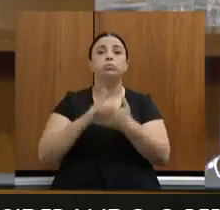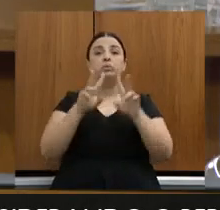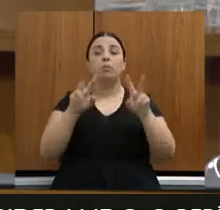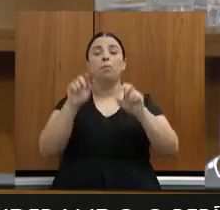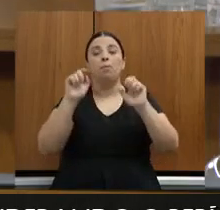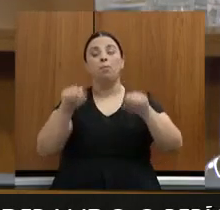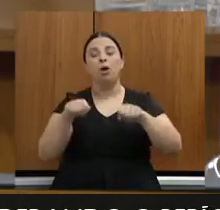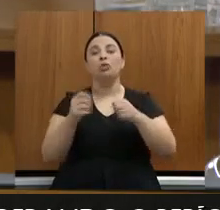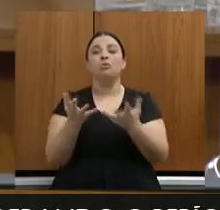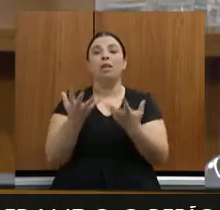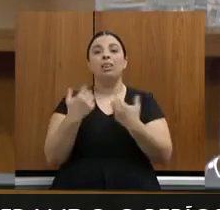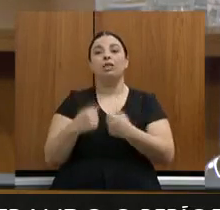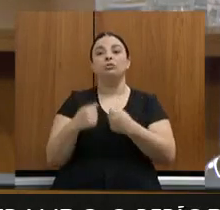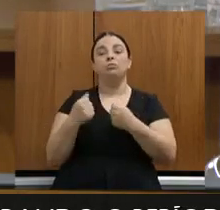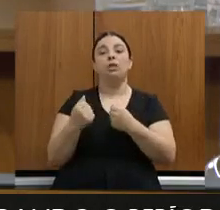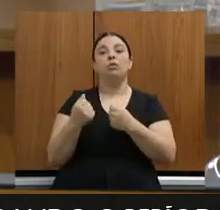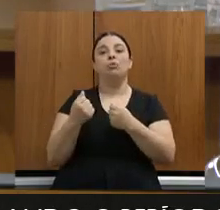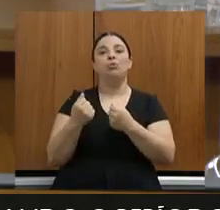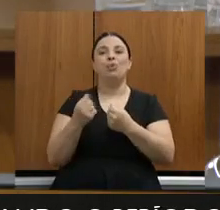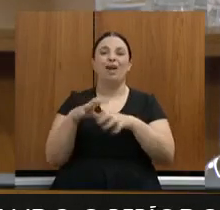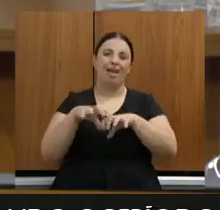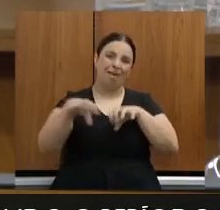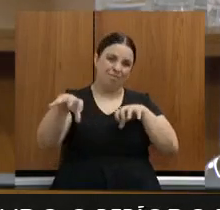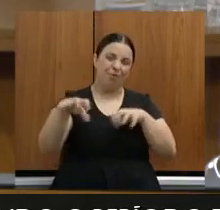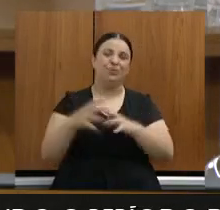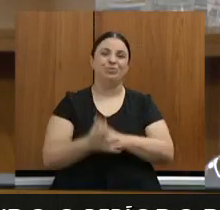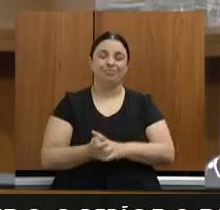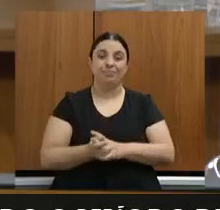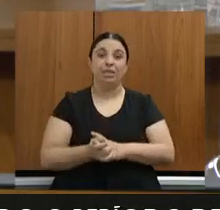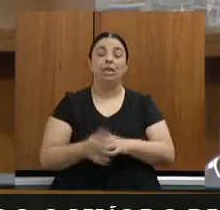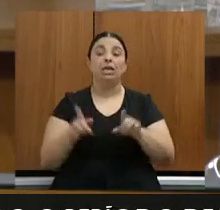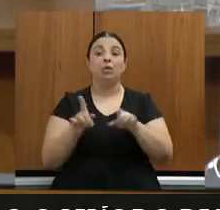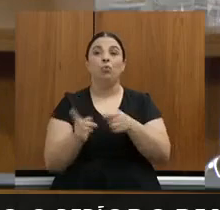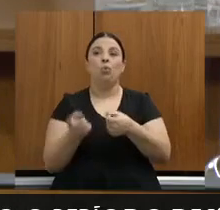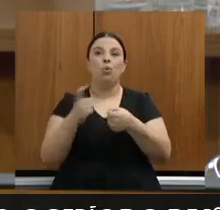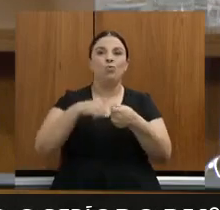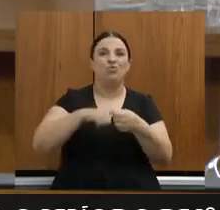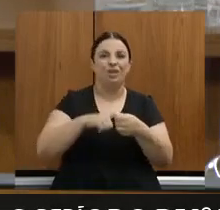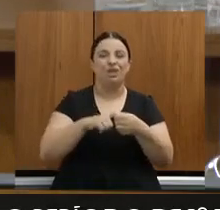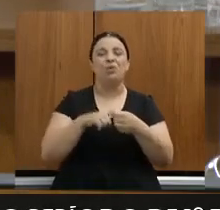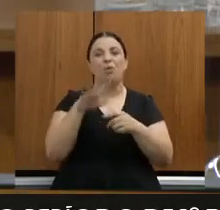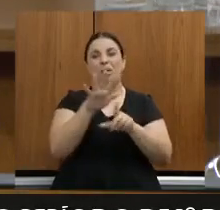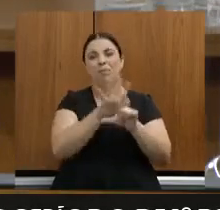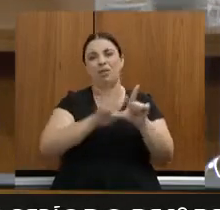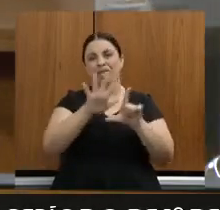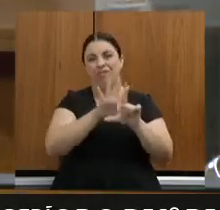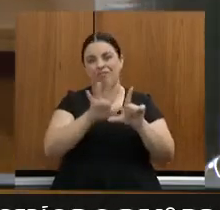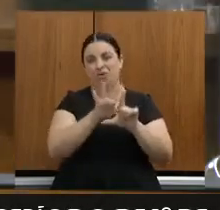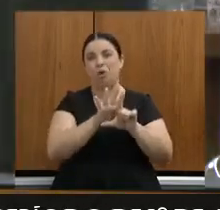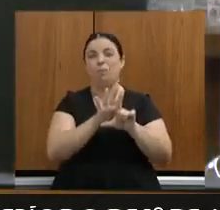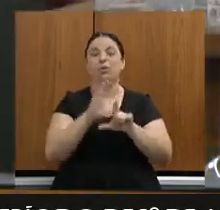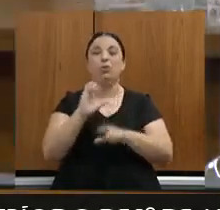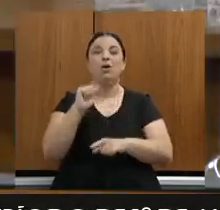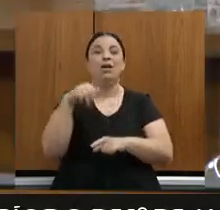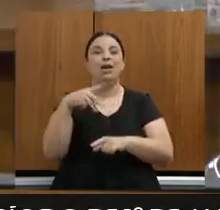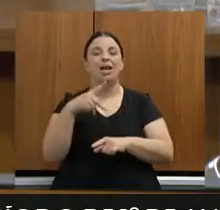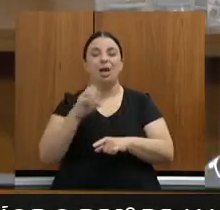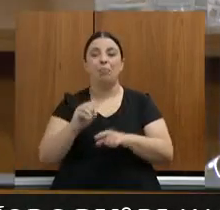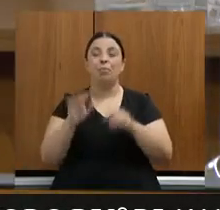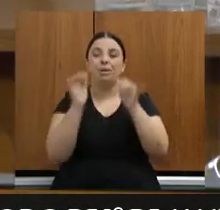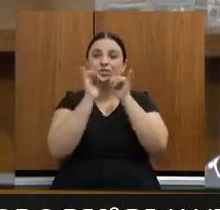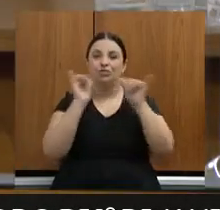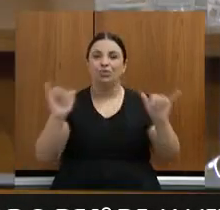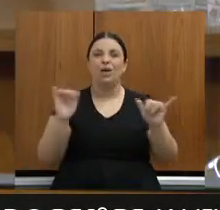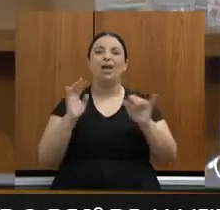trabalhado na empresa É um convênio com a plataforma do campo também para a parte de divulgação de tecnologias